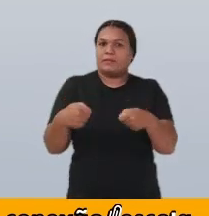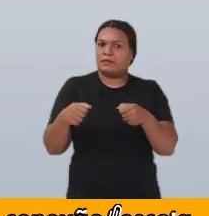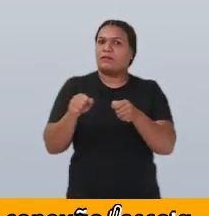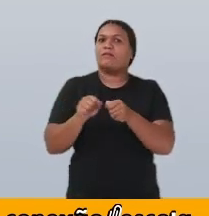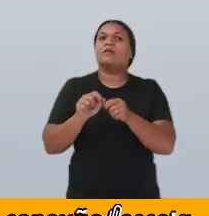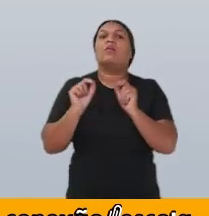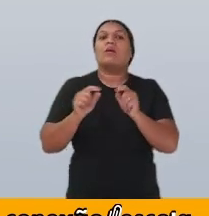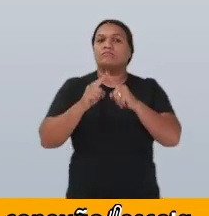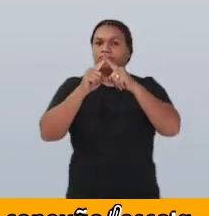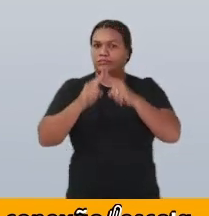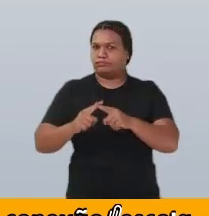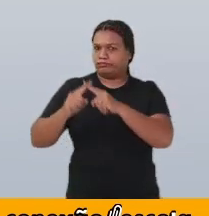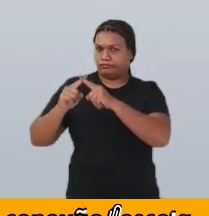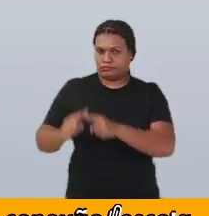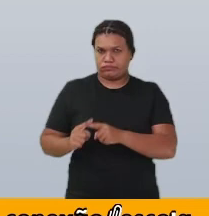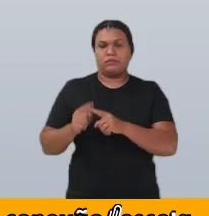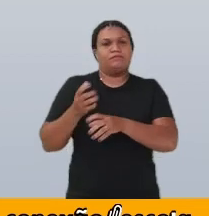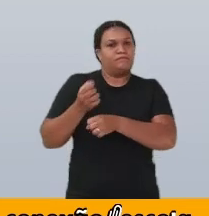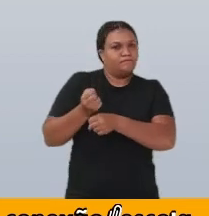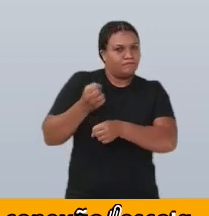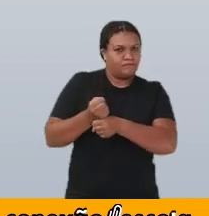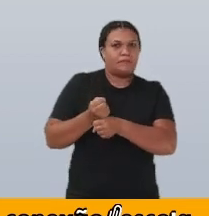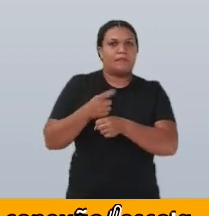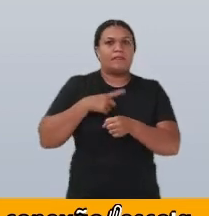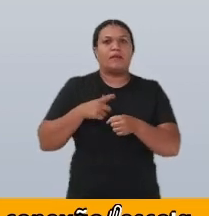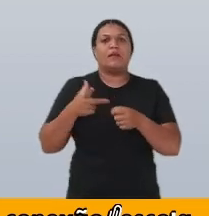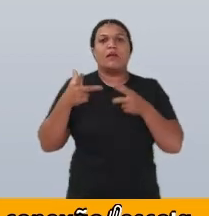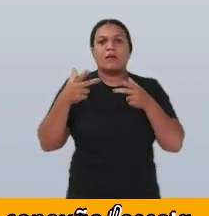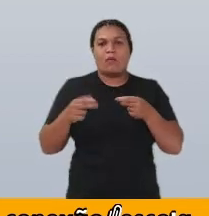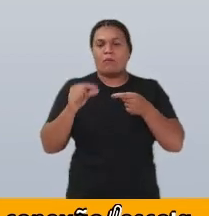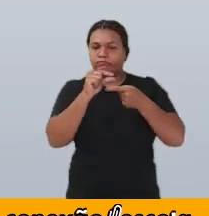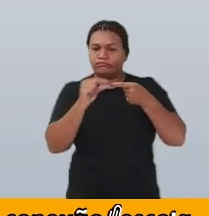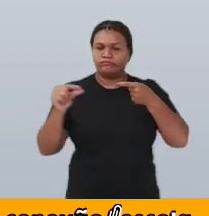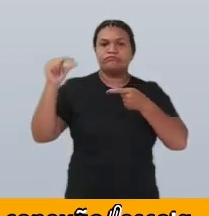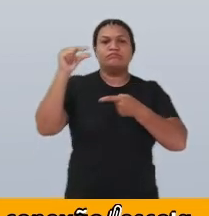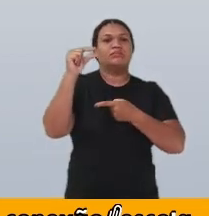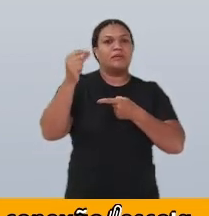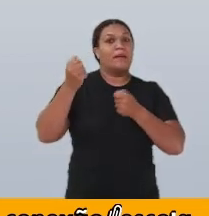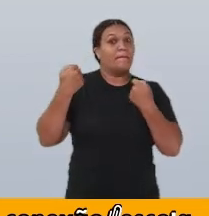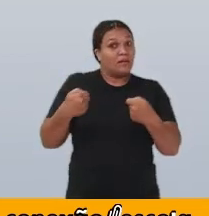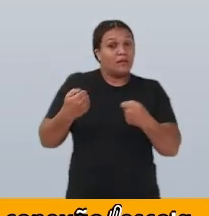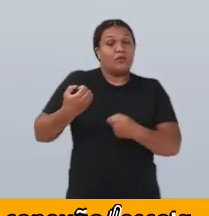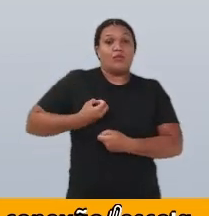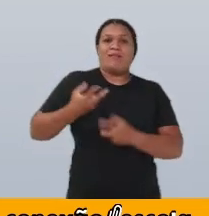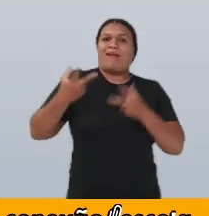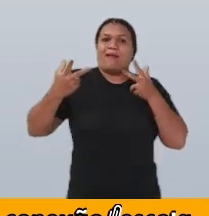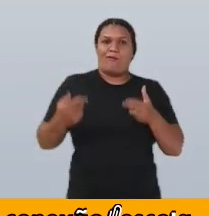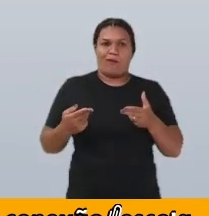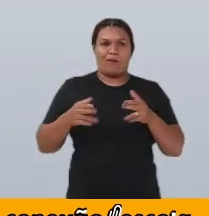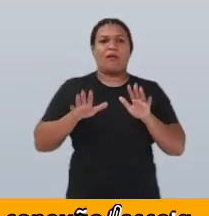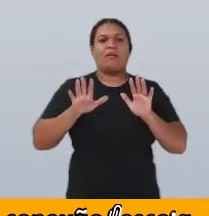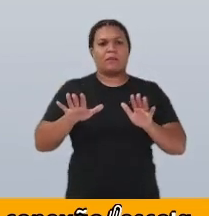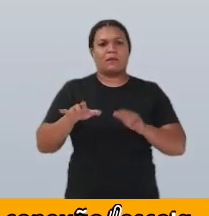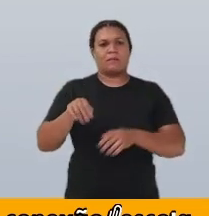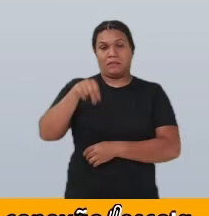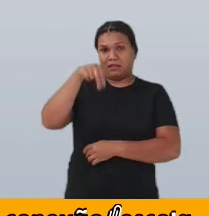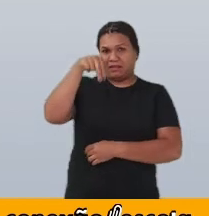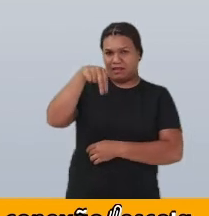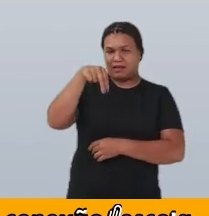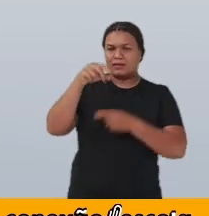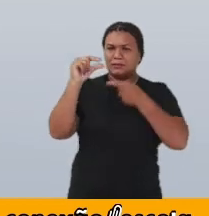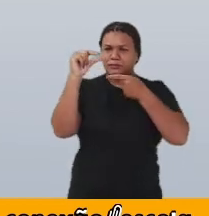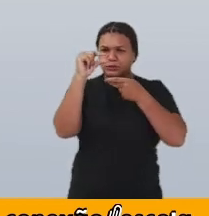uma multiplicação de fatores iguais. Então, se eu vou elevar a potência n, onde esse